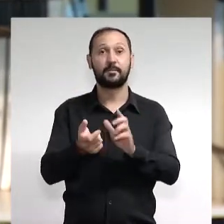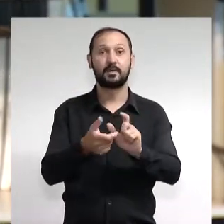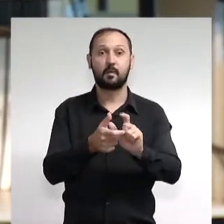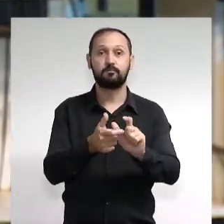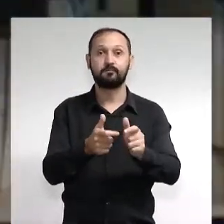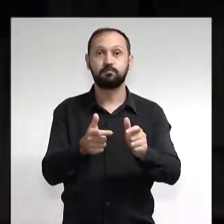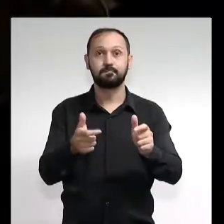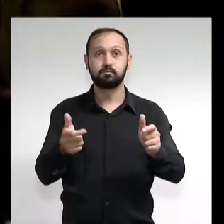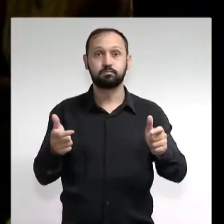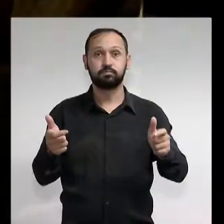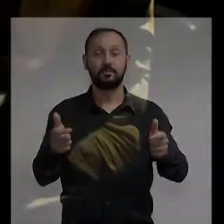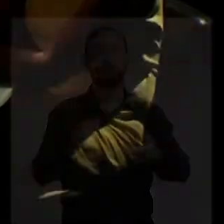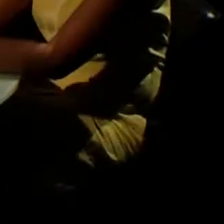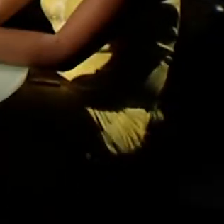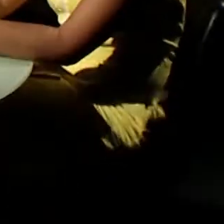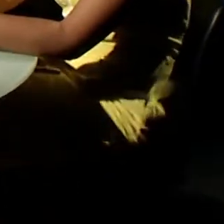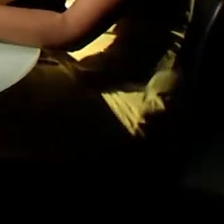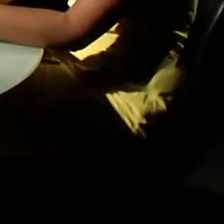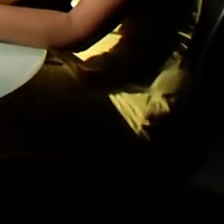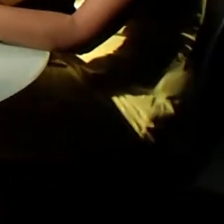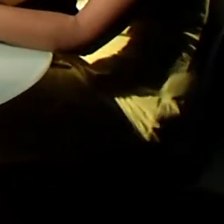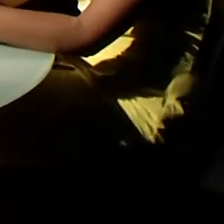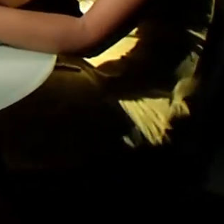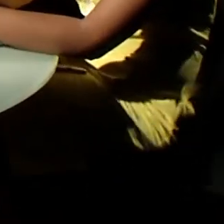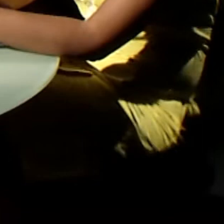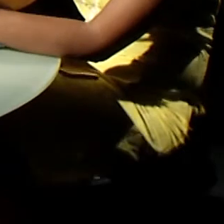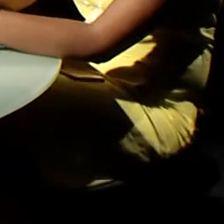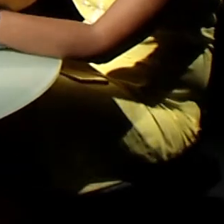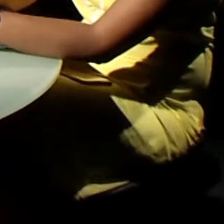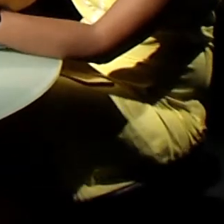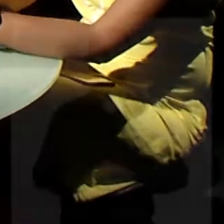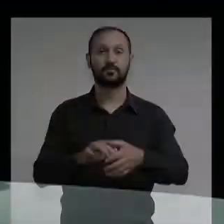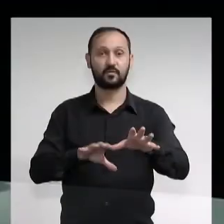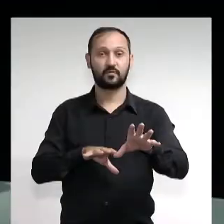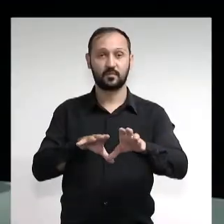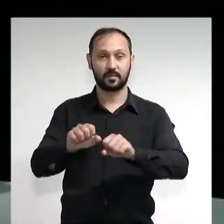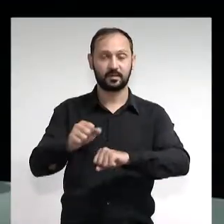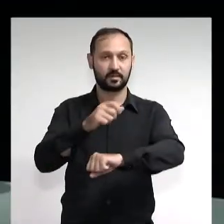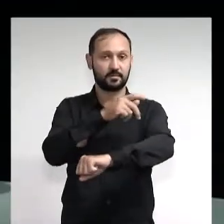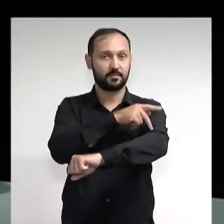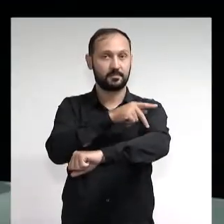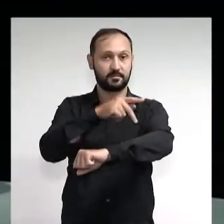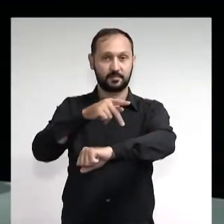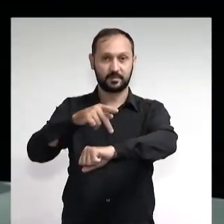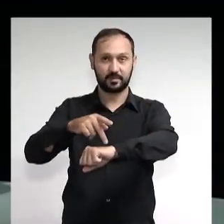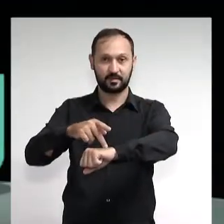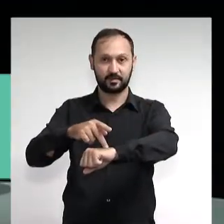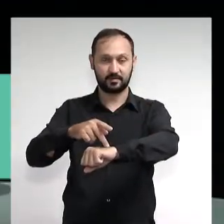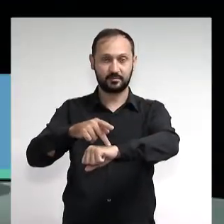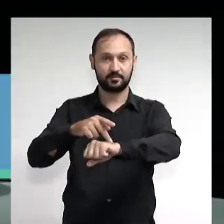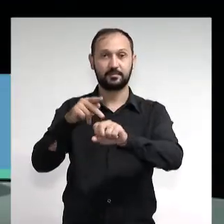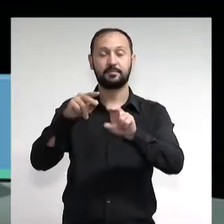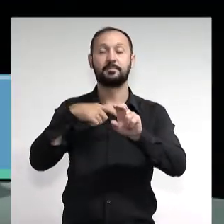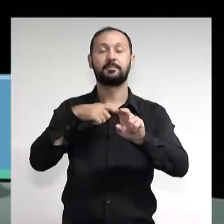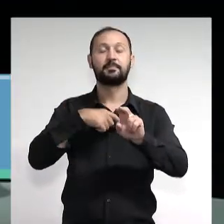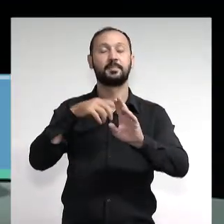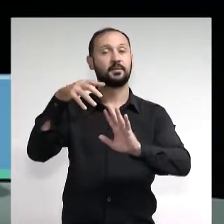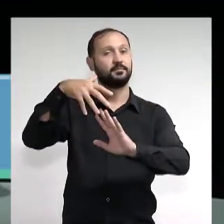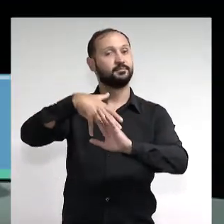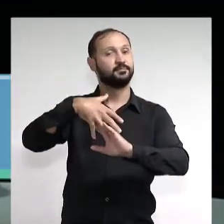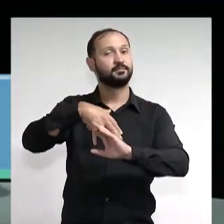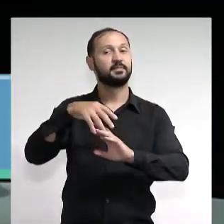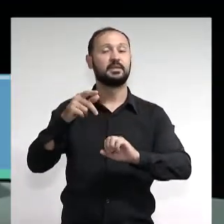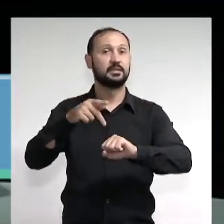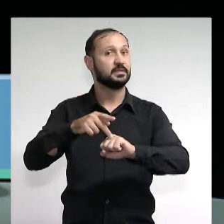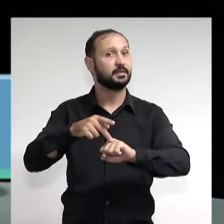ganha fôlego. Graduado em Pedagogia pela Universidade Federal de Mato Grosso